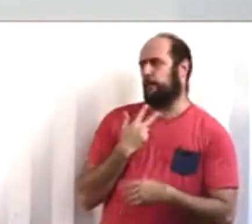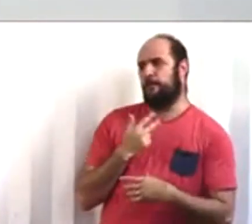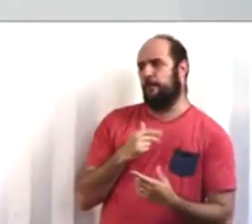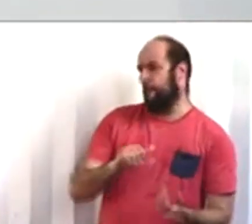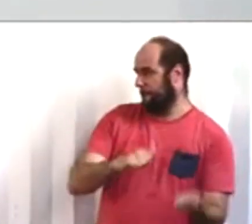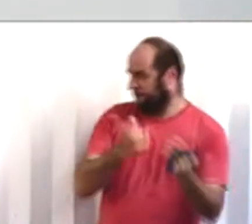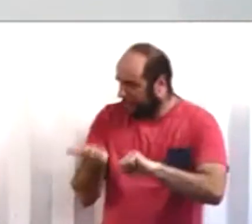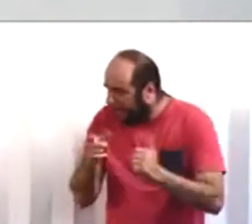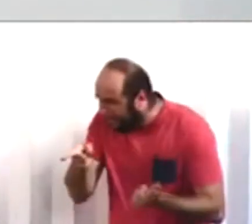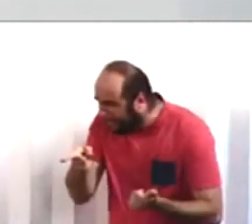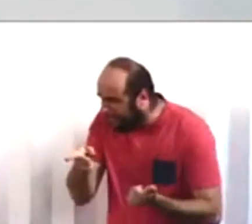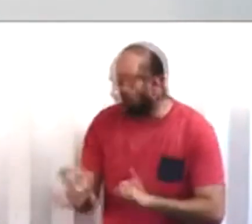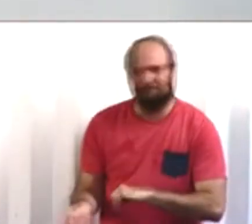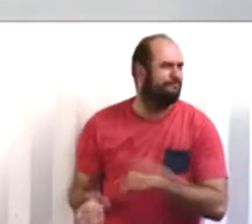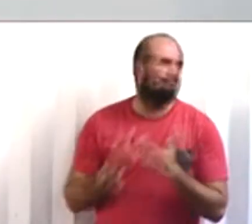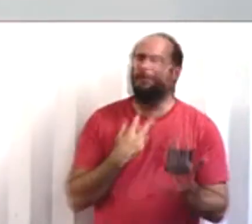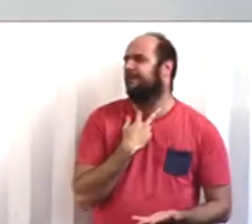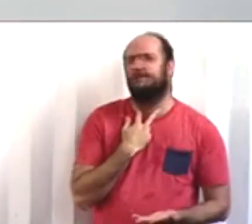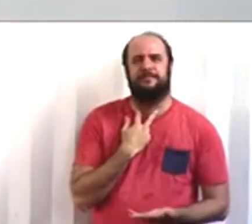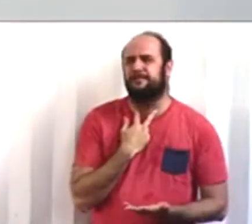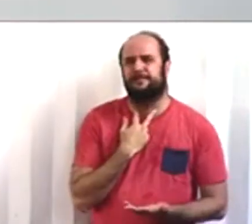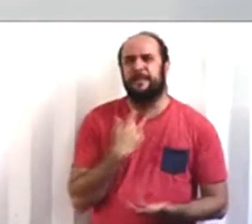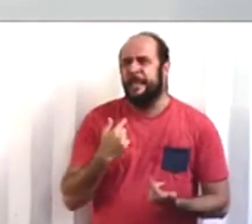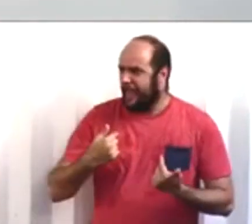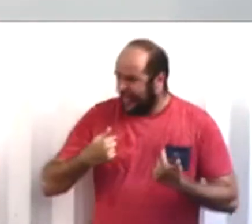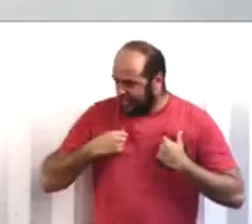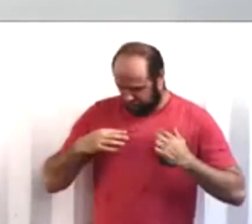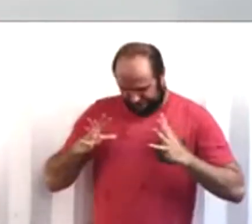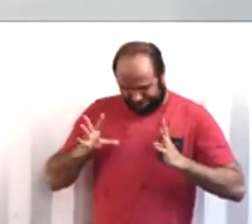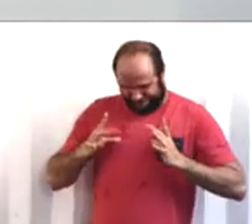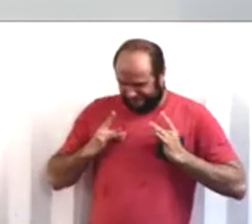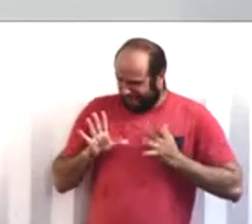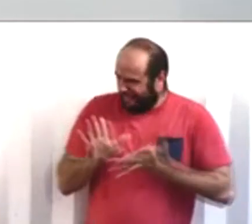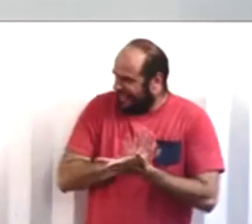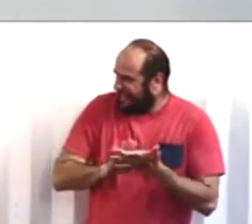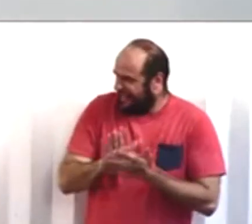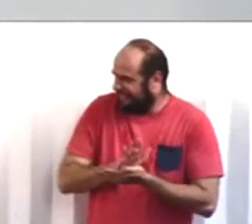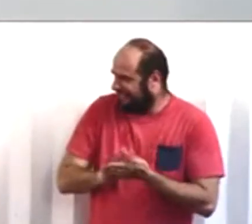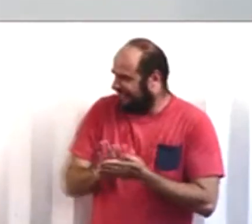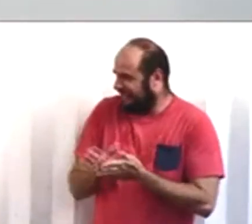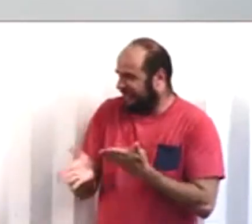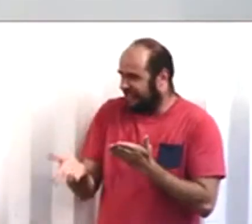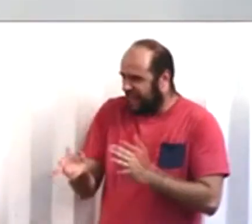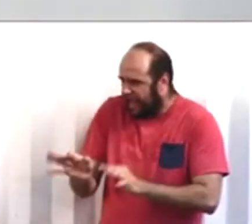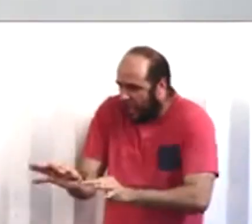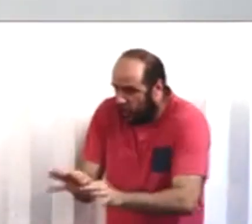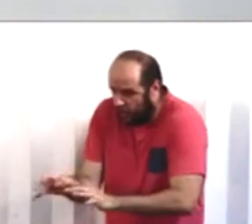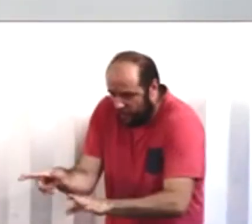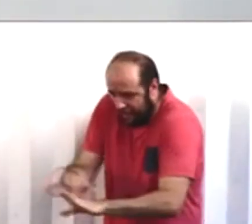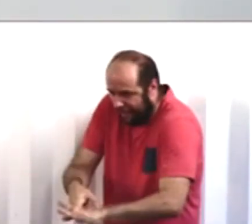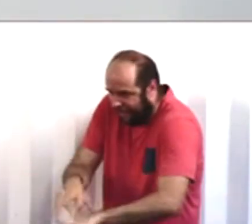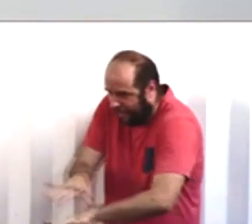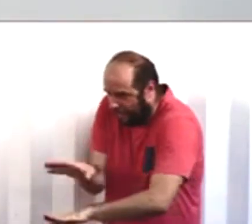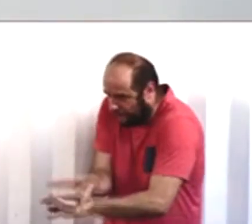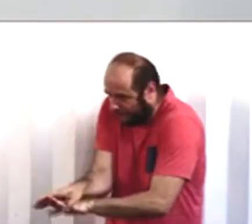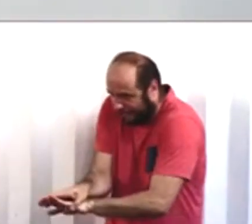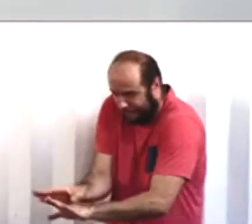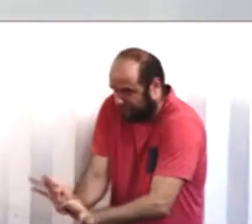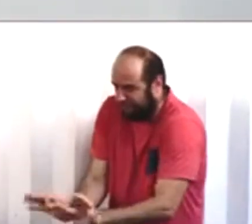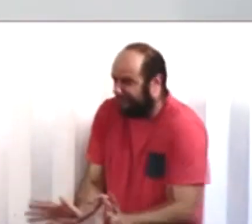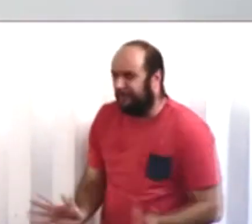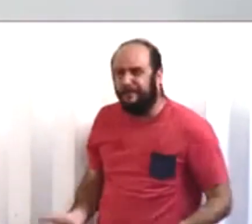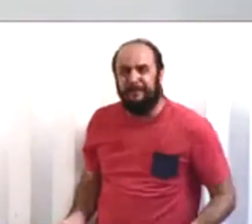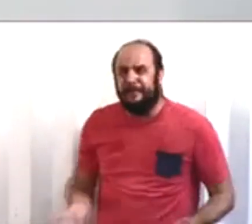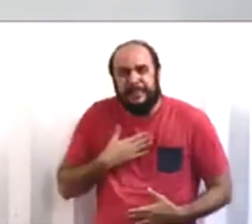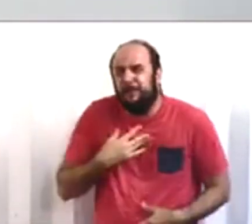não posso batizar você, eu não sou digno nem de ficar e arrumar o seu calçado, eu não